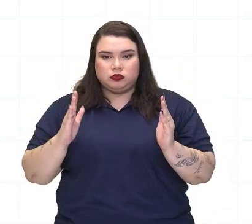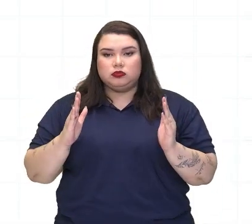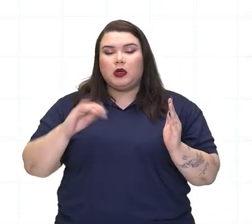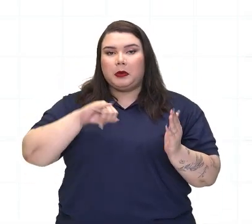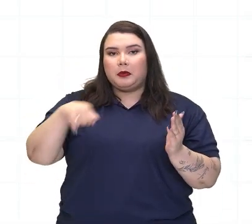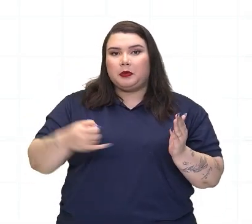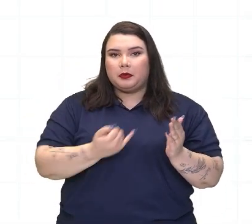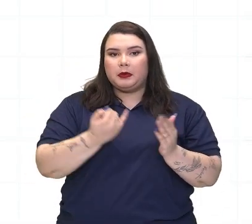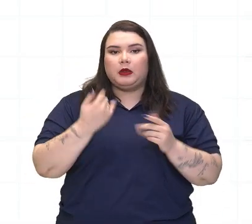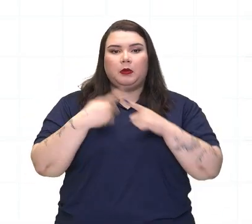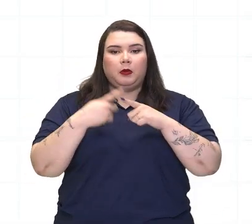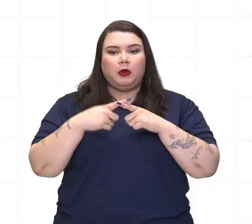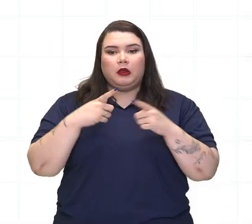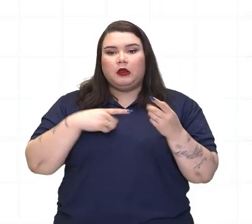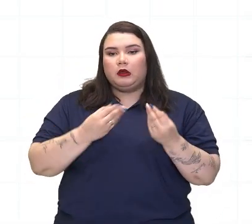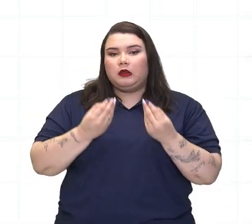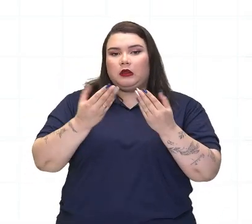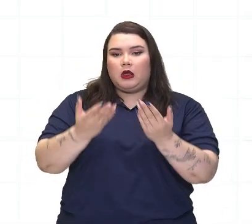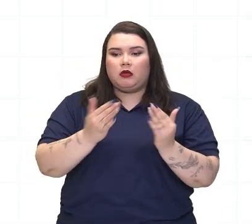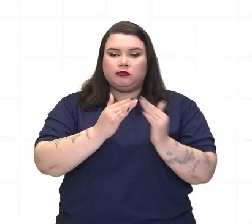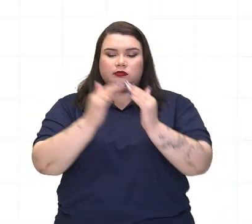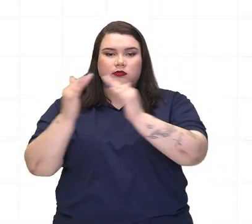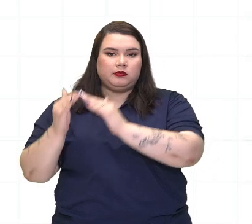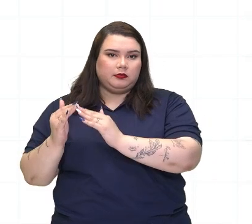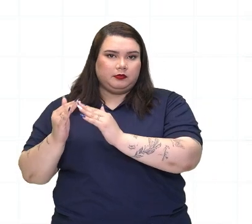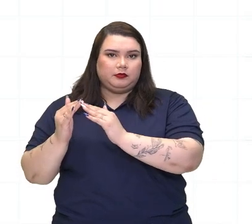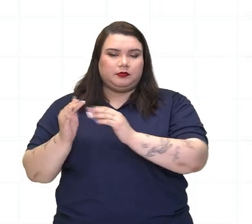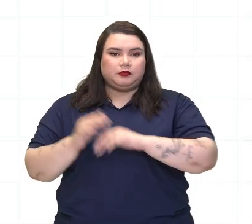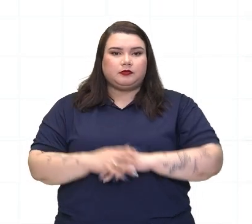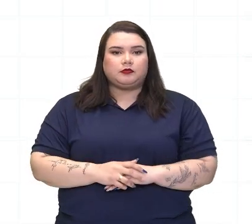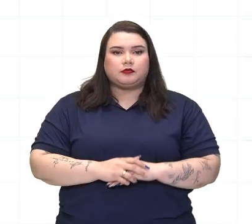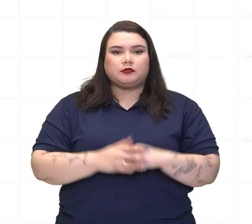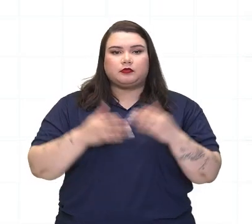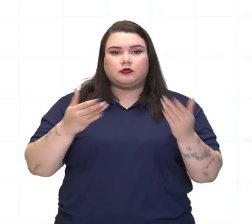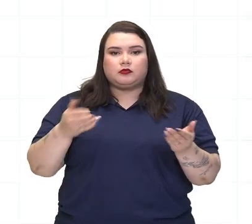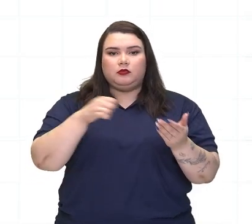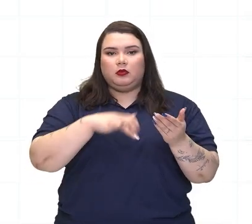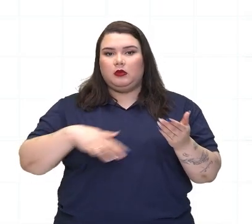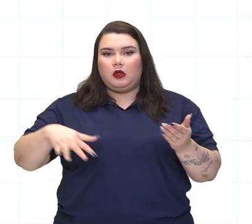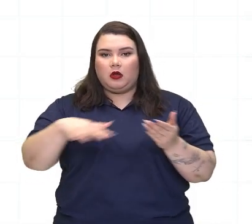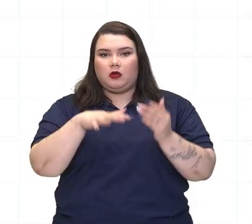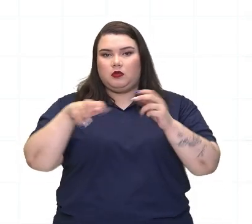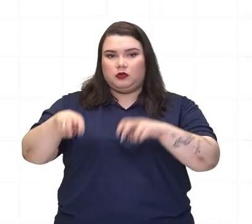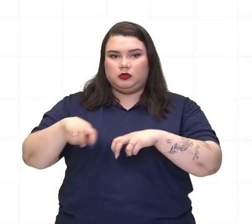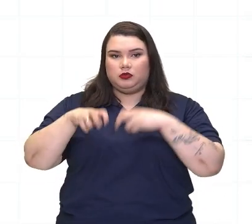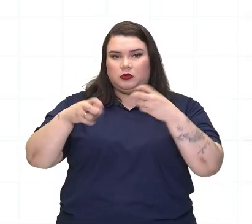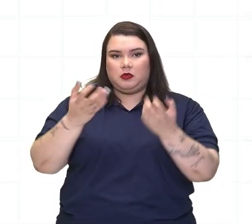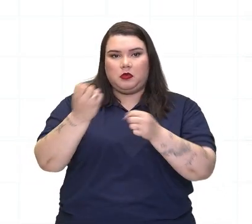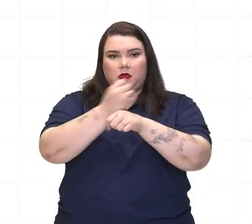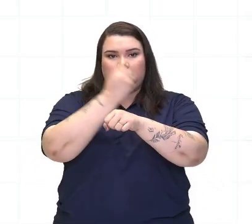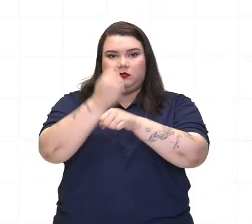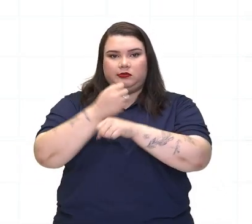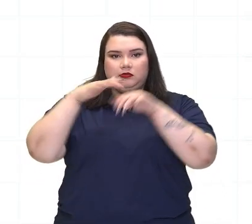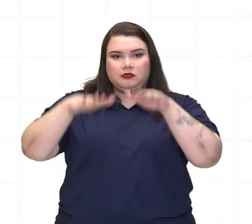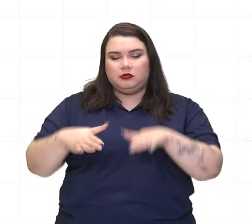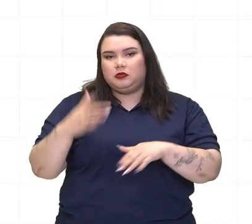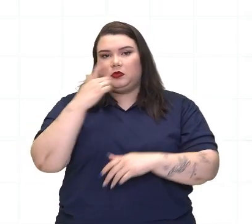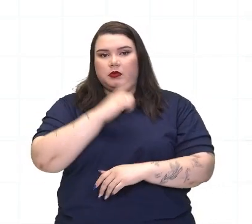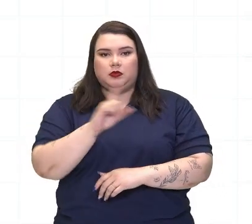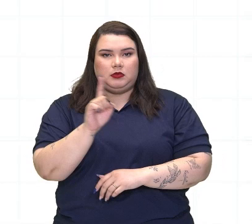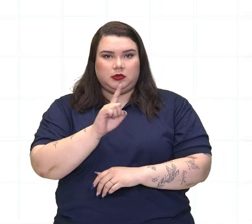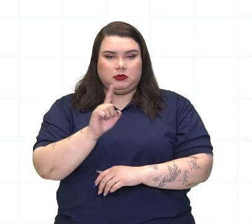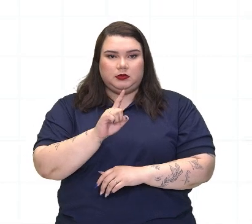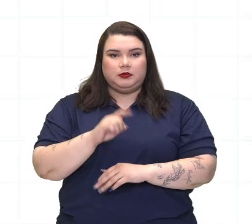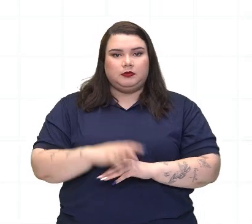mesmo doadas por funcionários de fazendas vizinhas. Por se tratar de uma área em litígio, nenhuma construção fixa pode ser estabelecida.